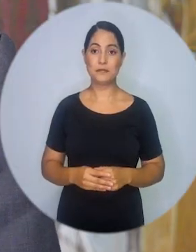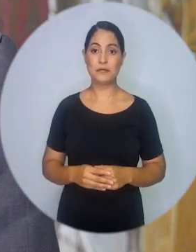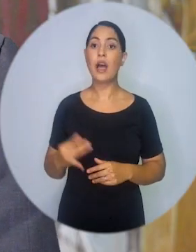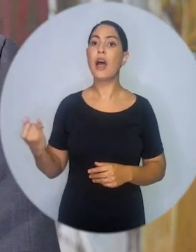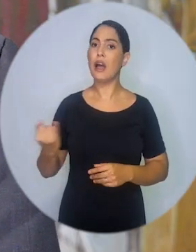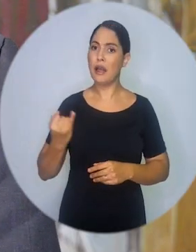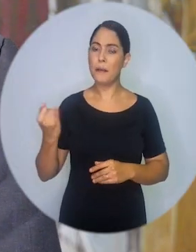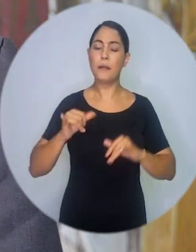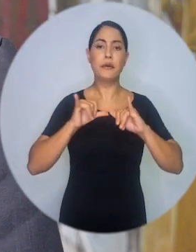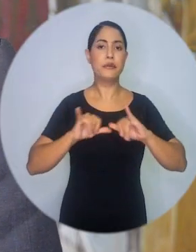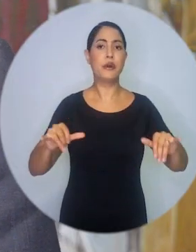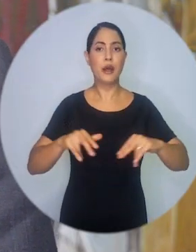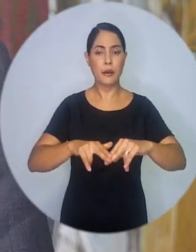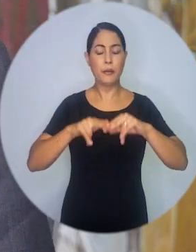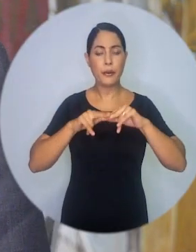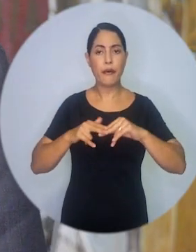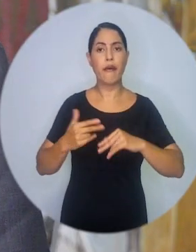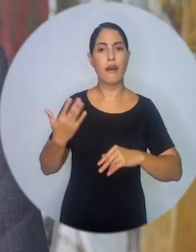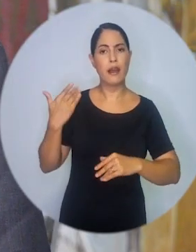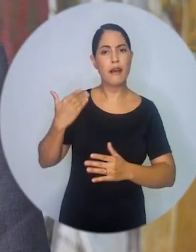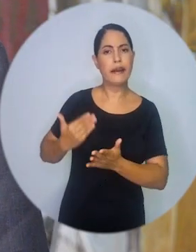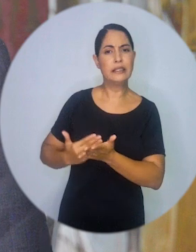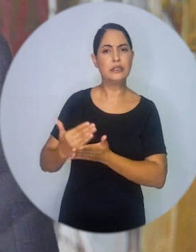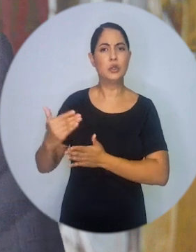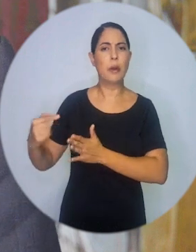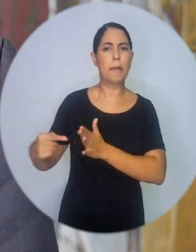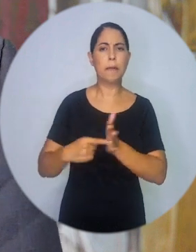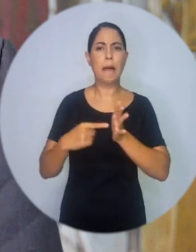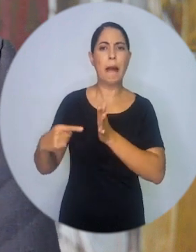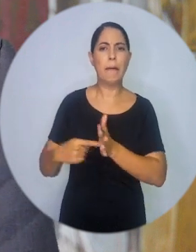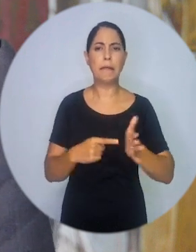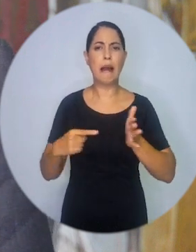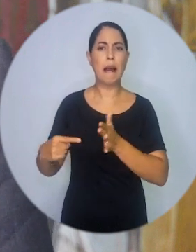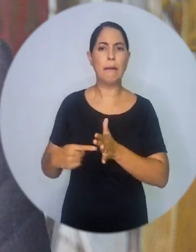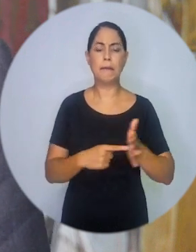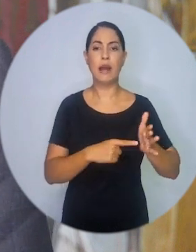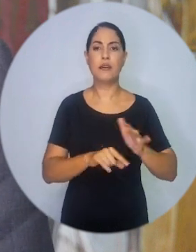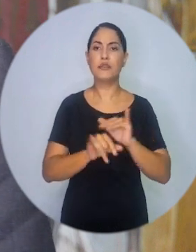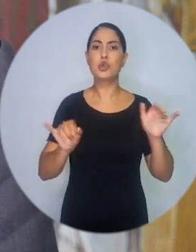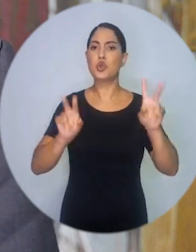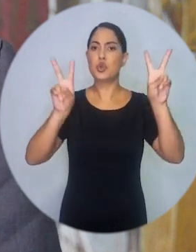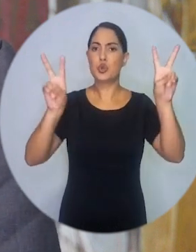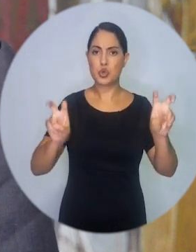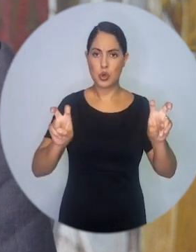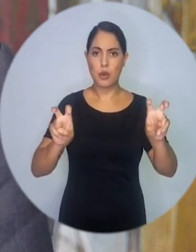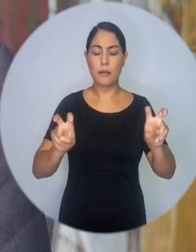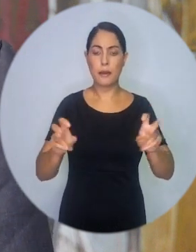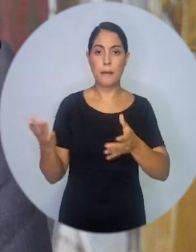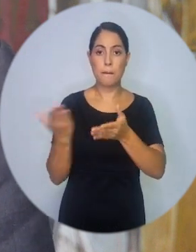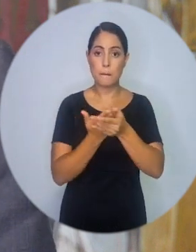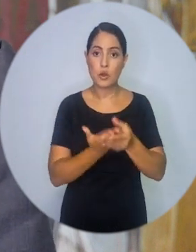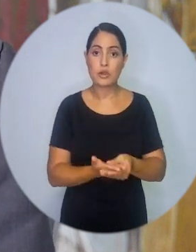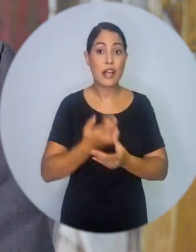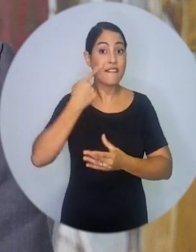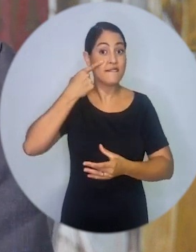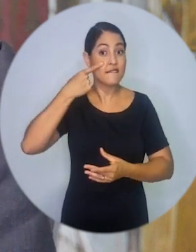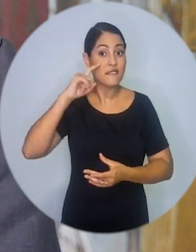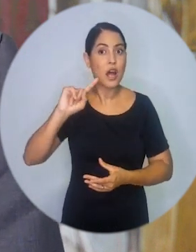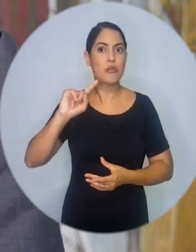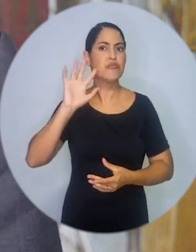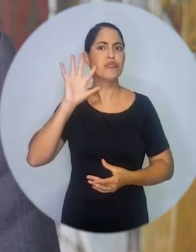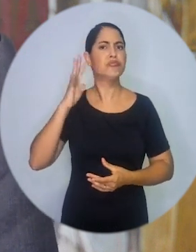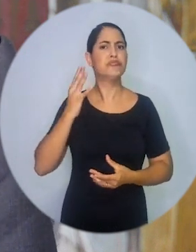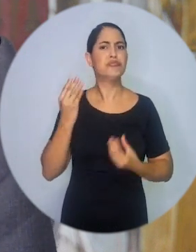importante mencionar que de início começaram a surgir denúncias das chamadas demandas fabricadas, demandas fraudulentas, ou